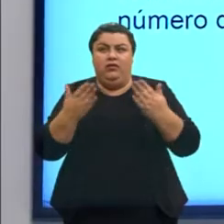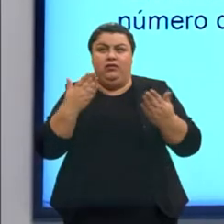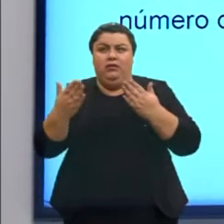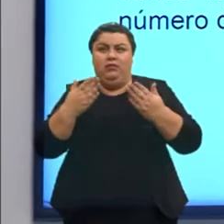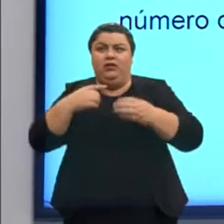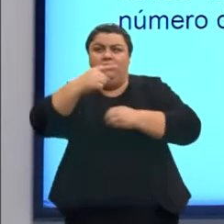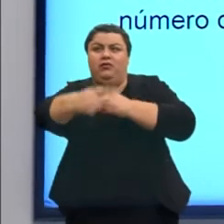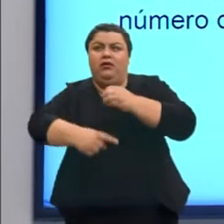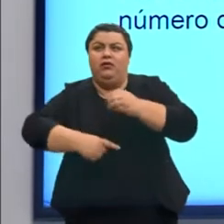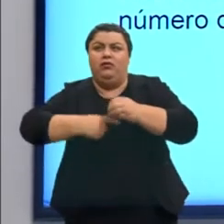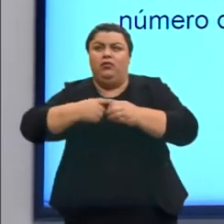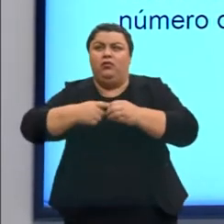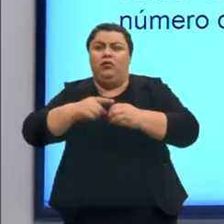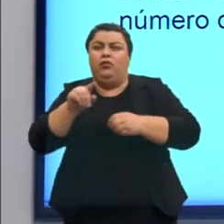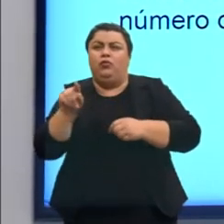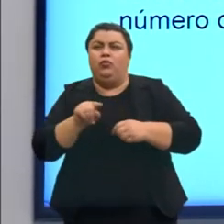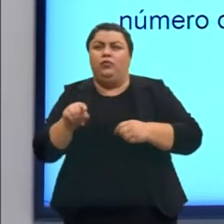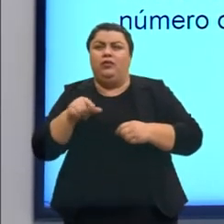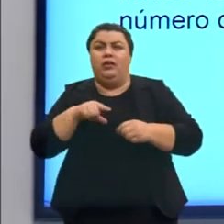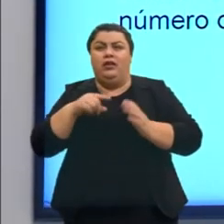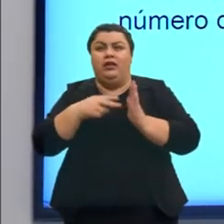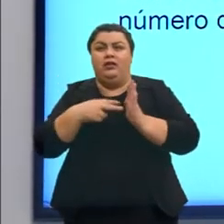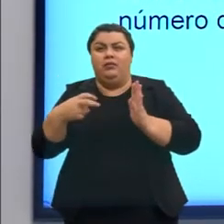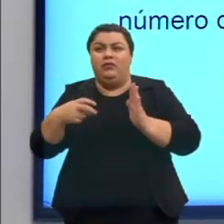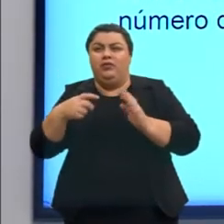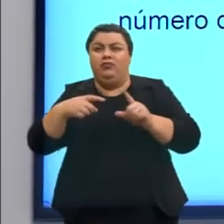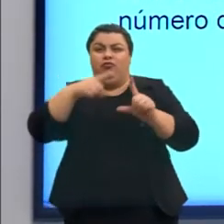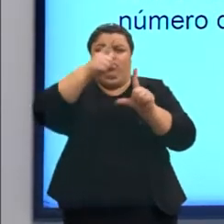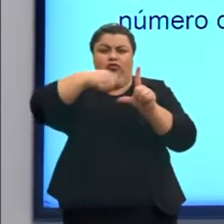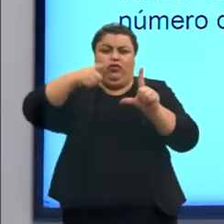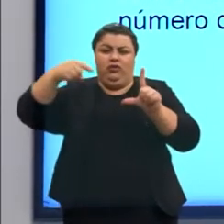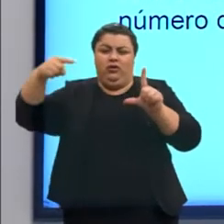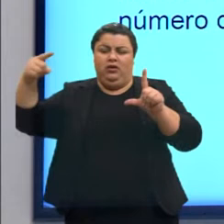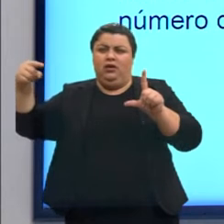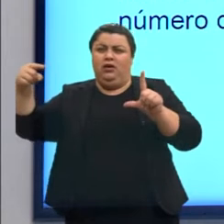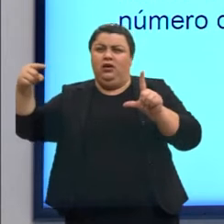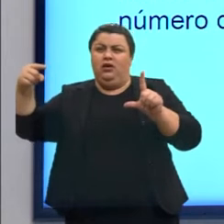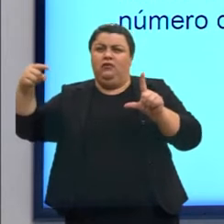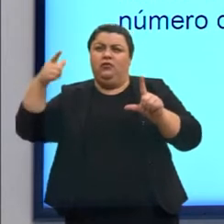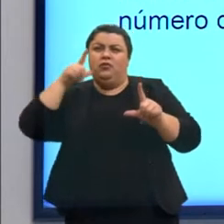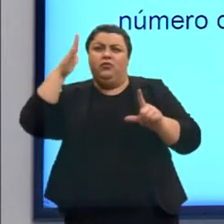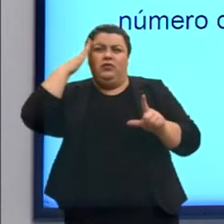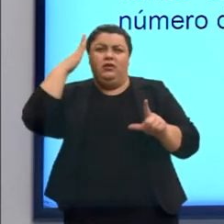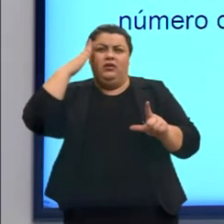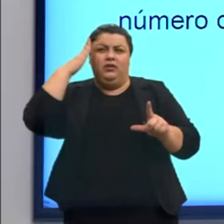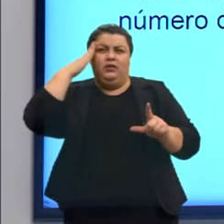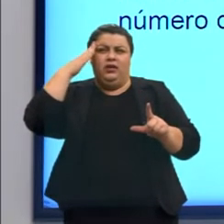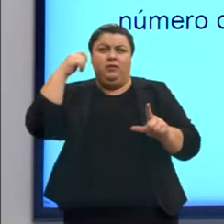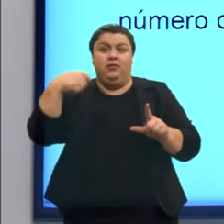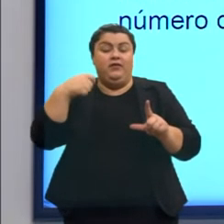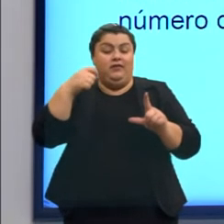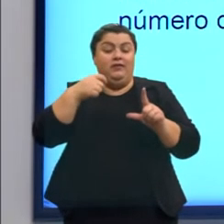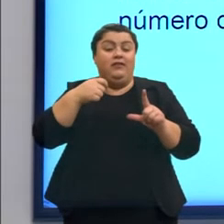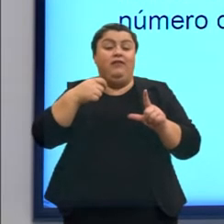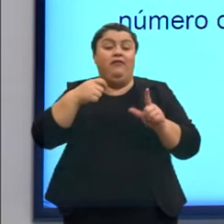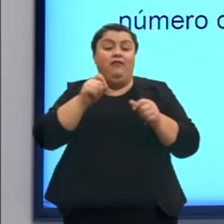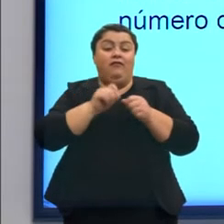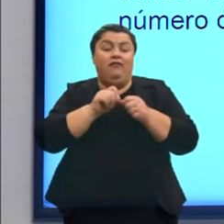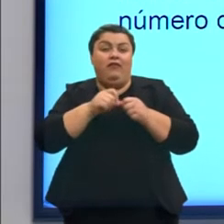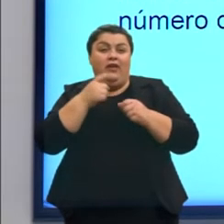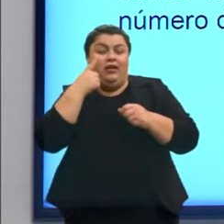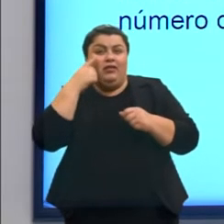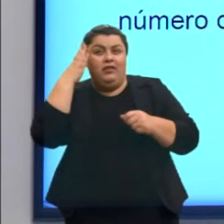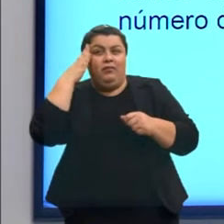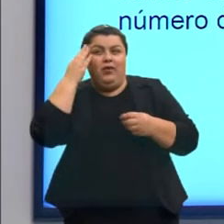da semelhança atômica porém ela é de interpretação de gráfico mas tem que parar para entender a questão de tem que interpretar o gráfico Então traz